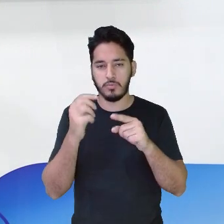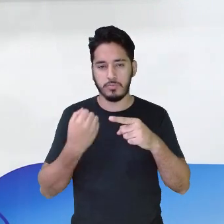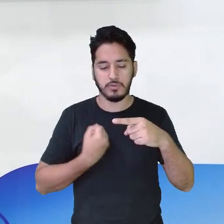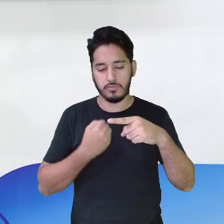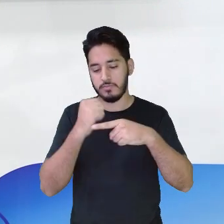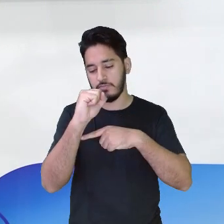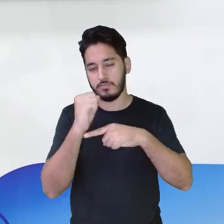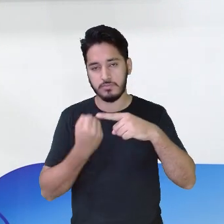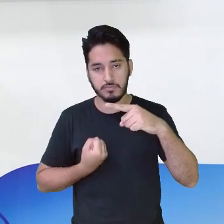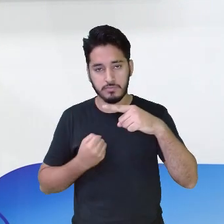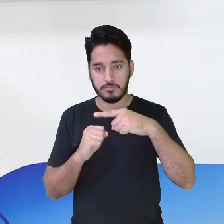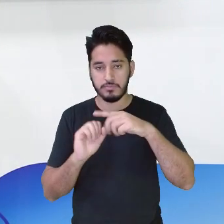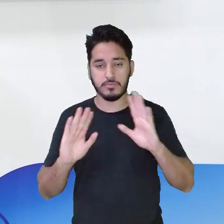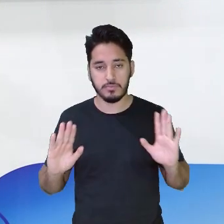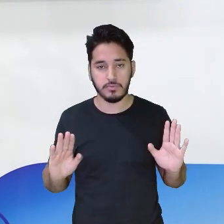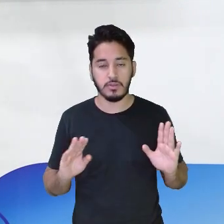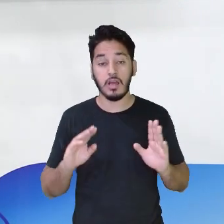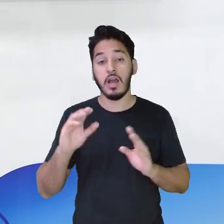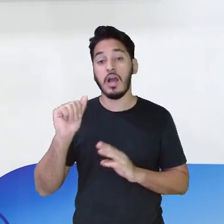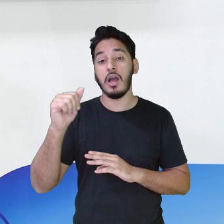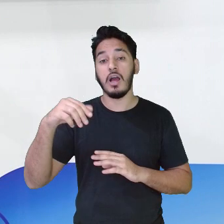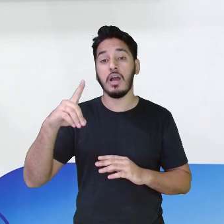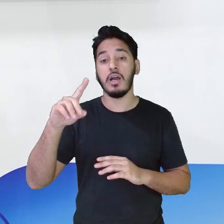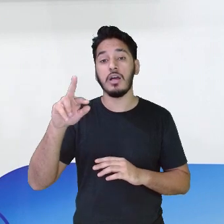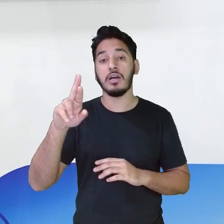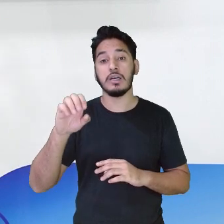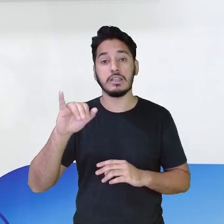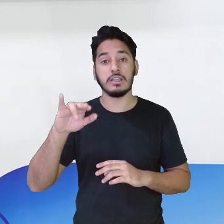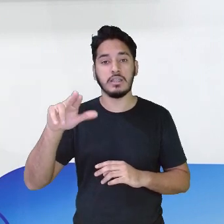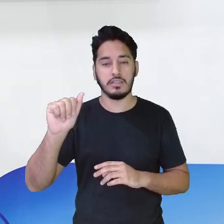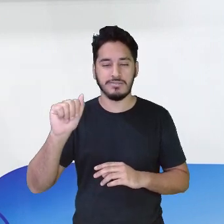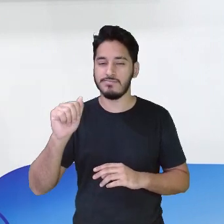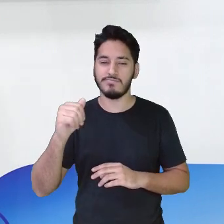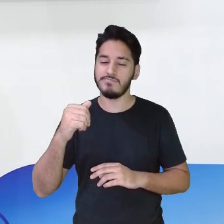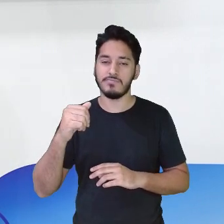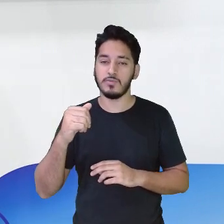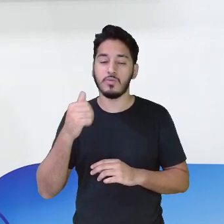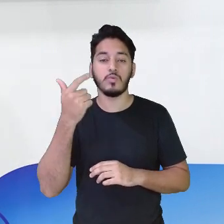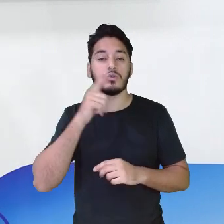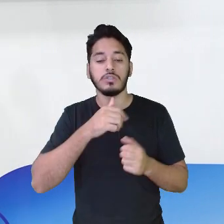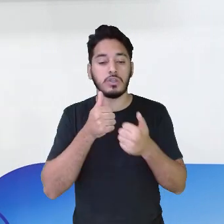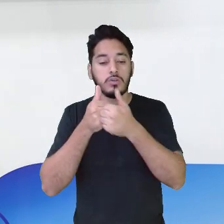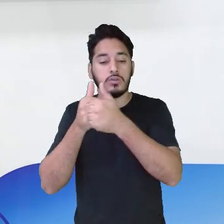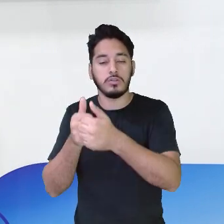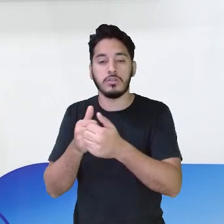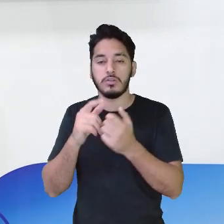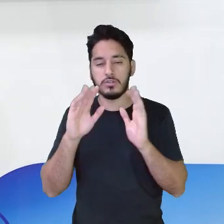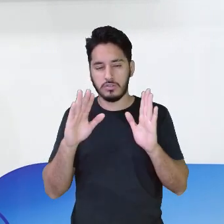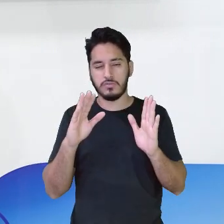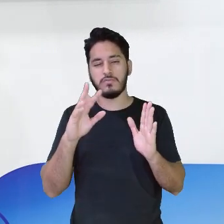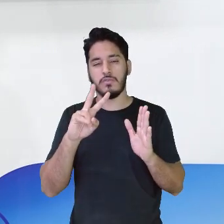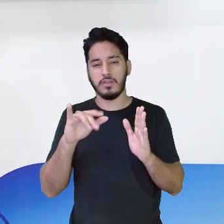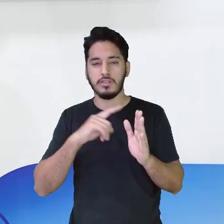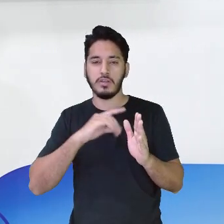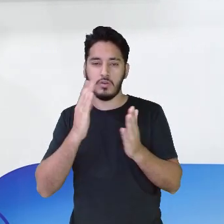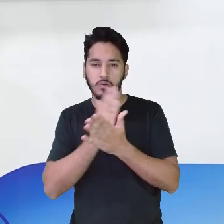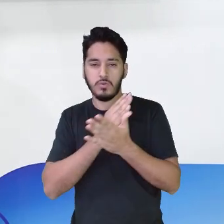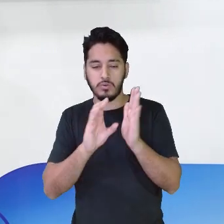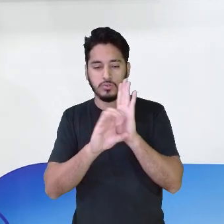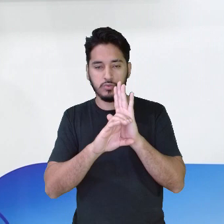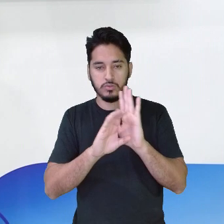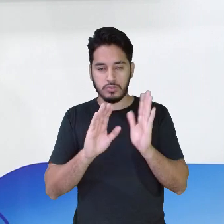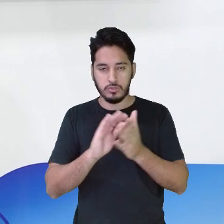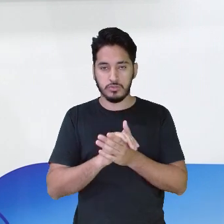A Andreina, por exemplo, ela não acompanhou a aula de fração, por isso que eu gosto de resgatar alguns conceitos, tá? Então, Andreina,